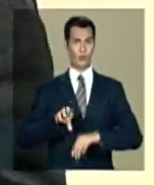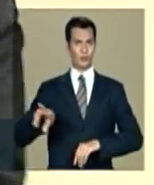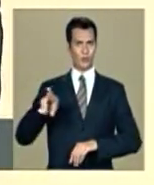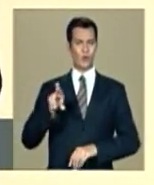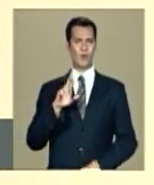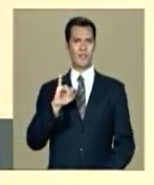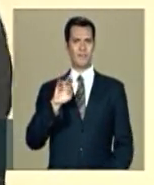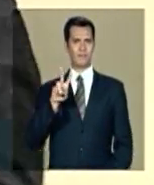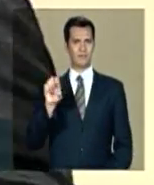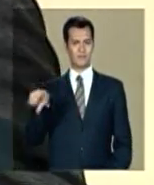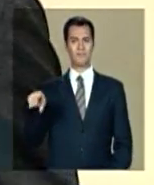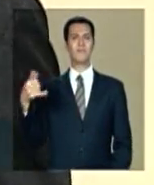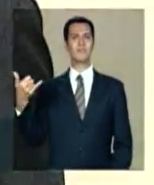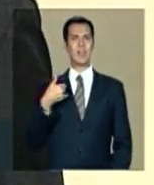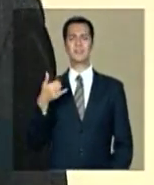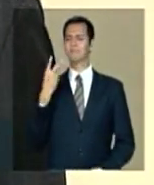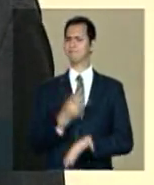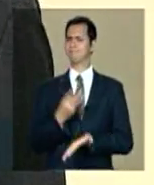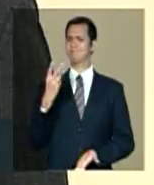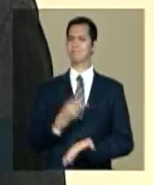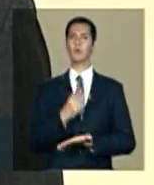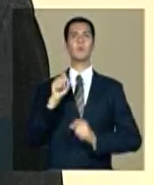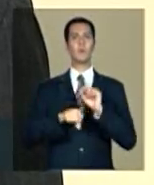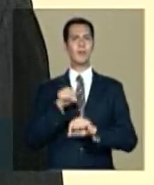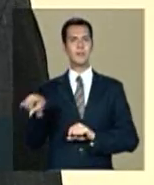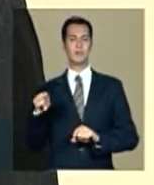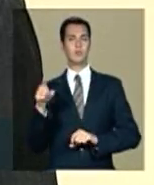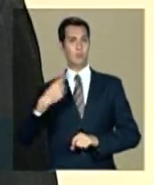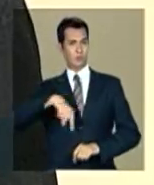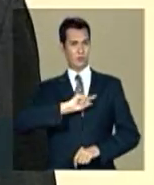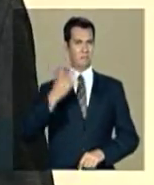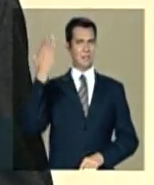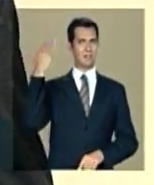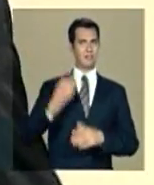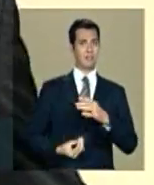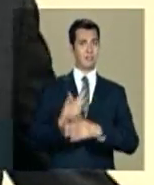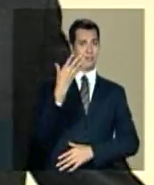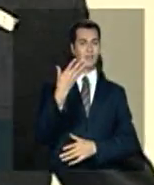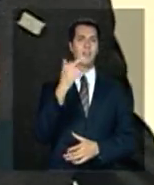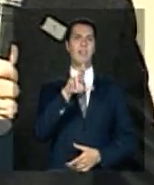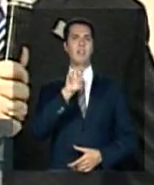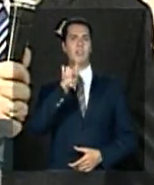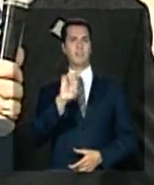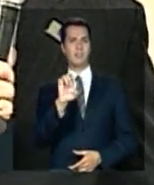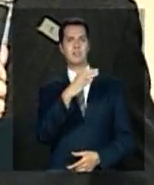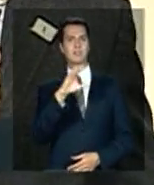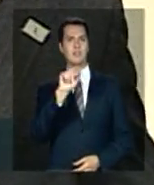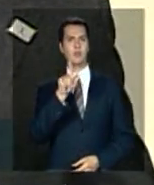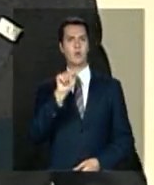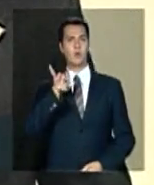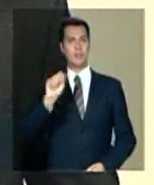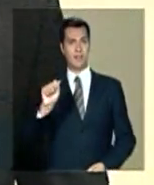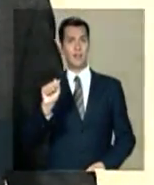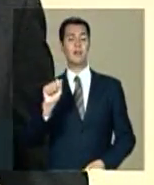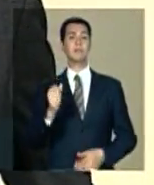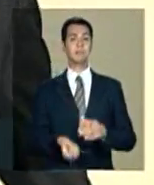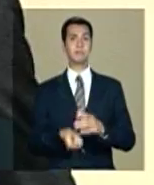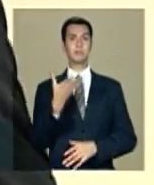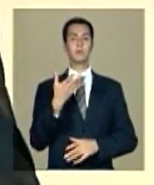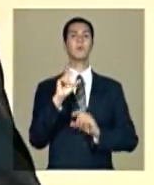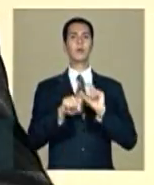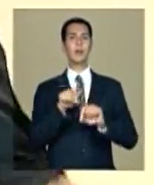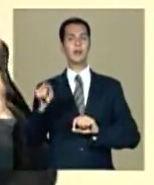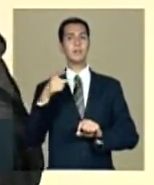ele sempre comenta comentou com a senhora também é de que se não tivesse o rede cegonha não seria possível Sofia Feldman